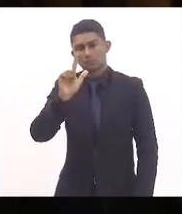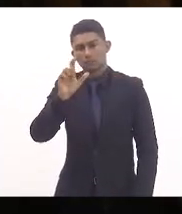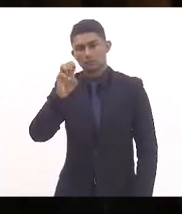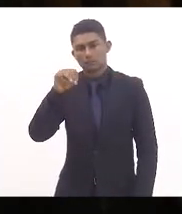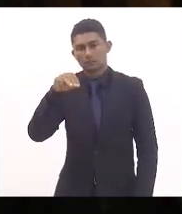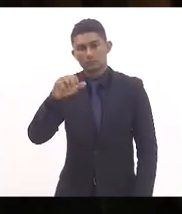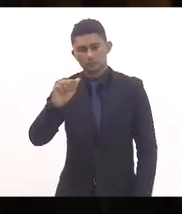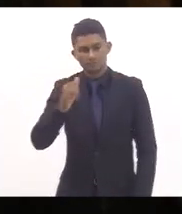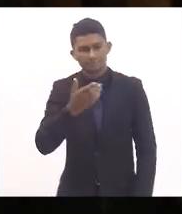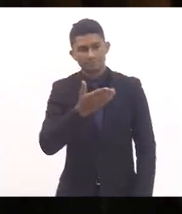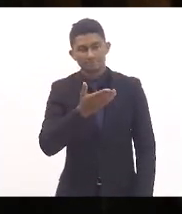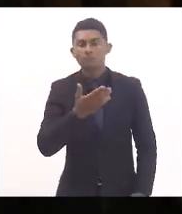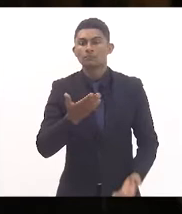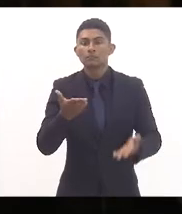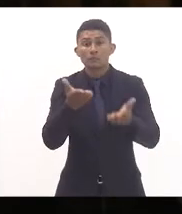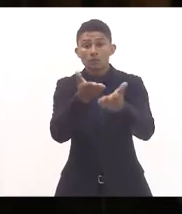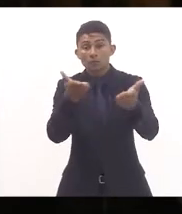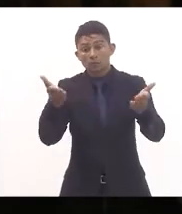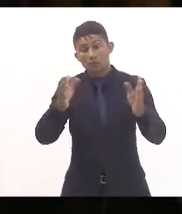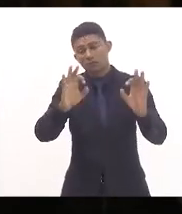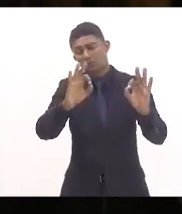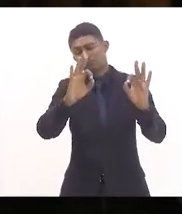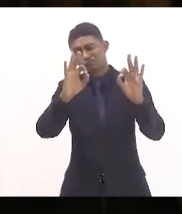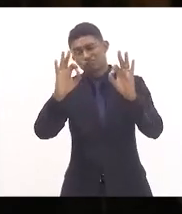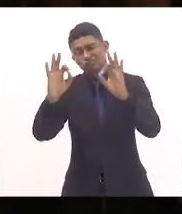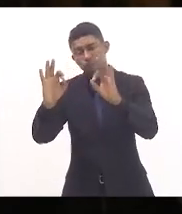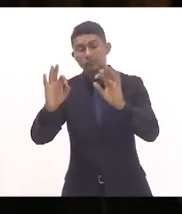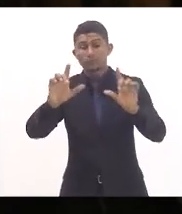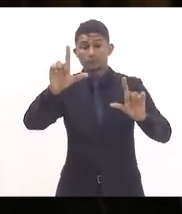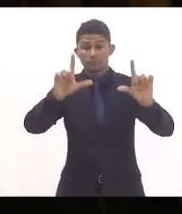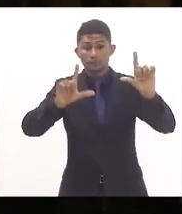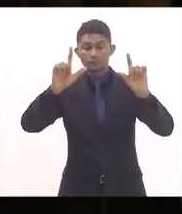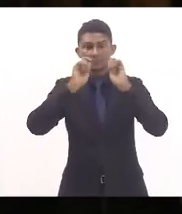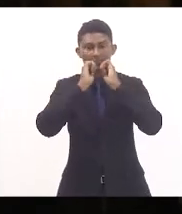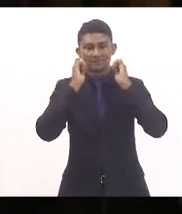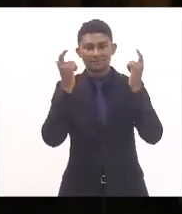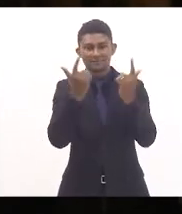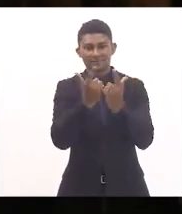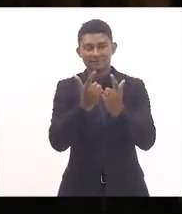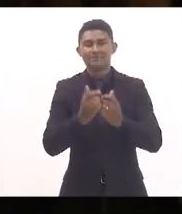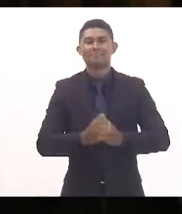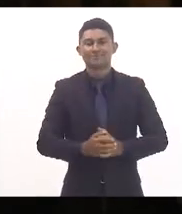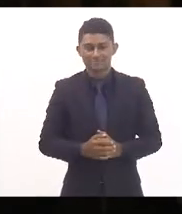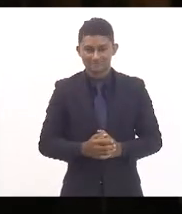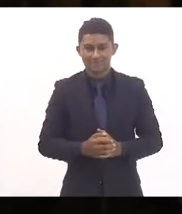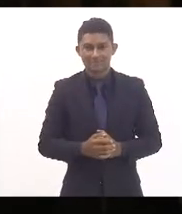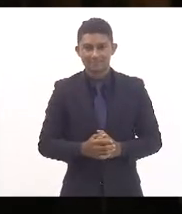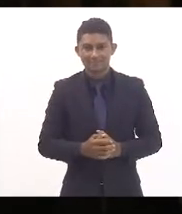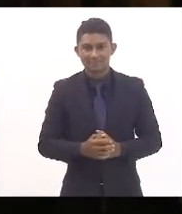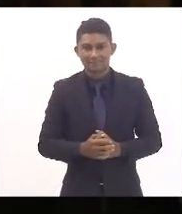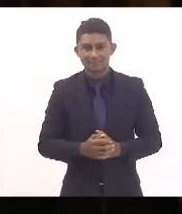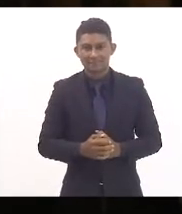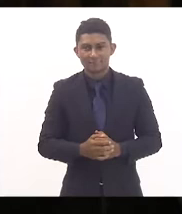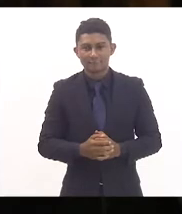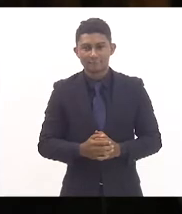e senhores telespectadores da TV Alerja, senhor